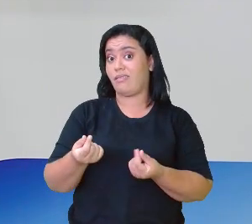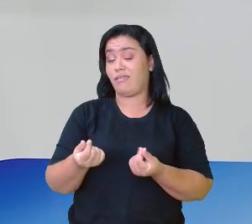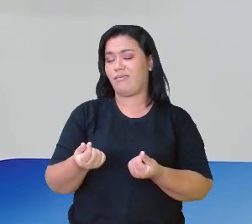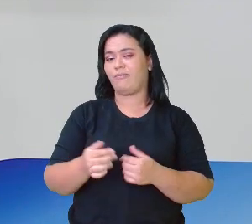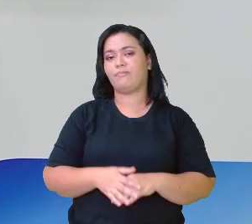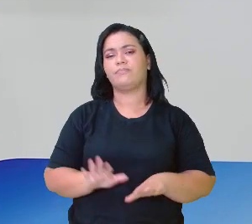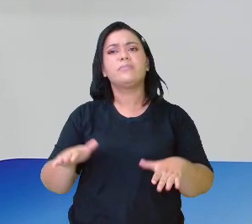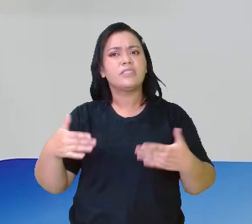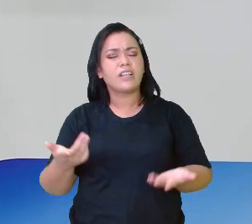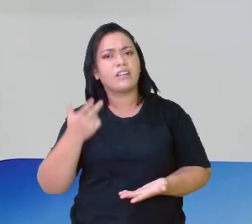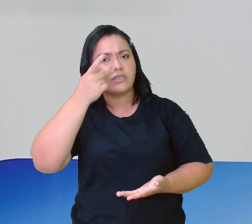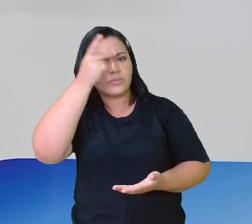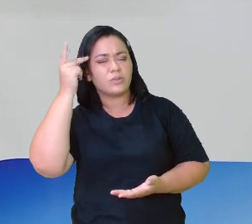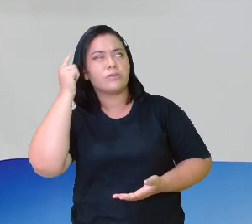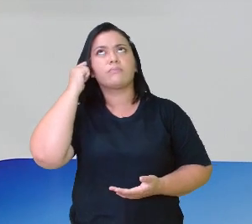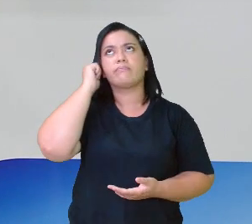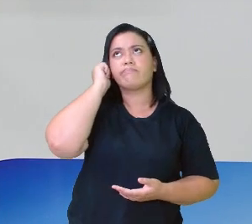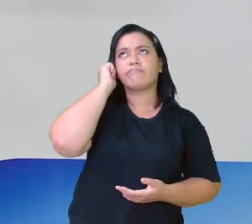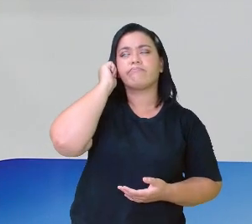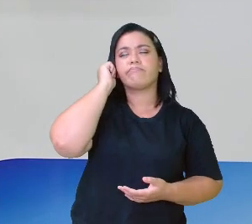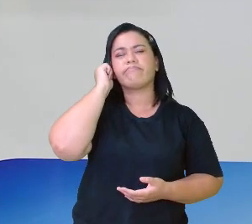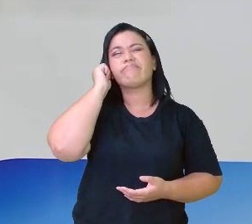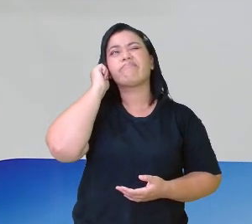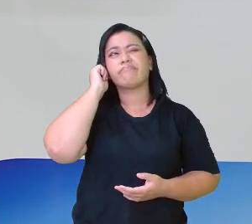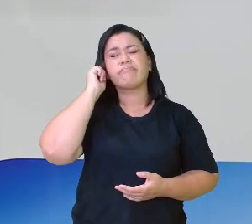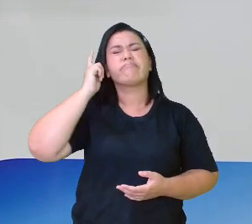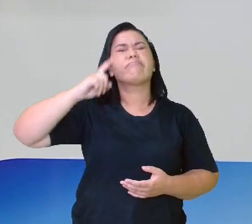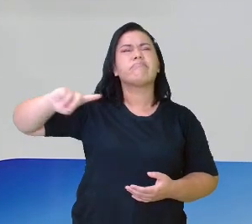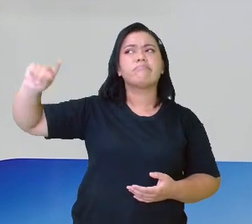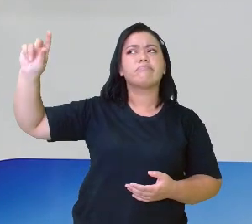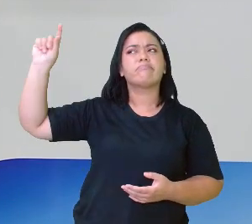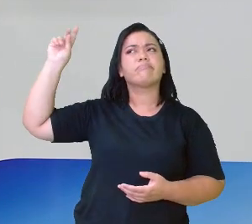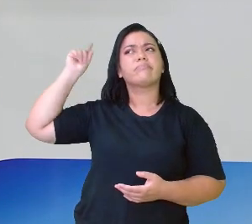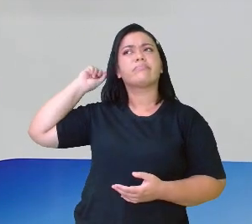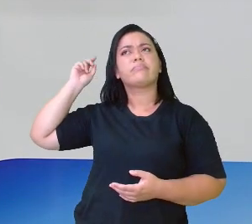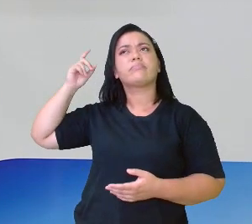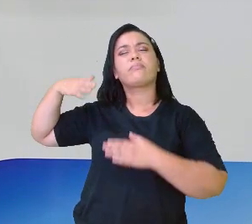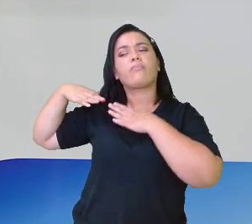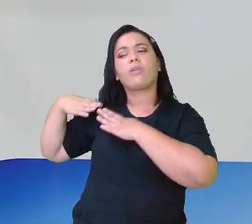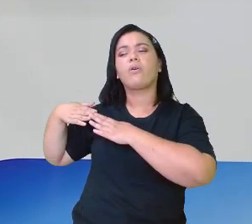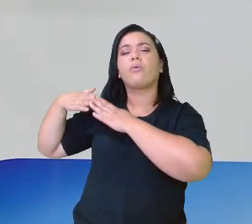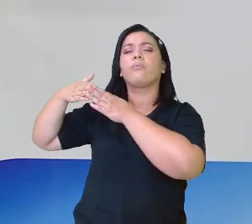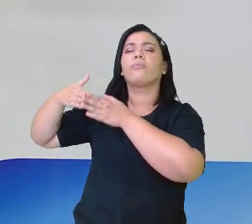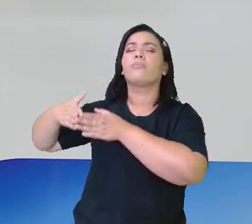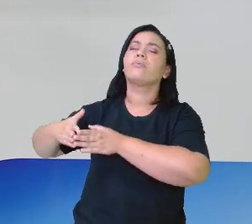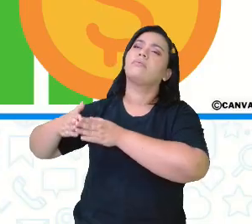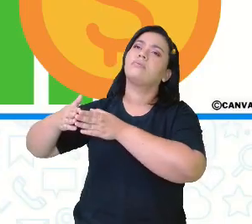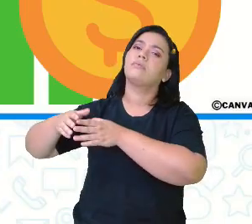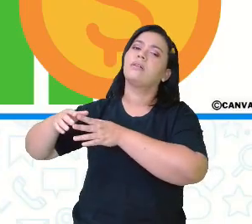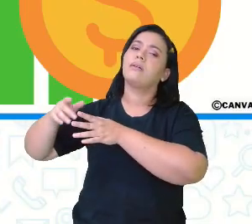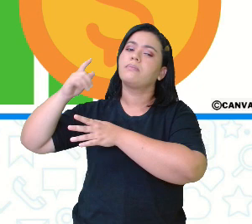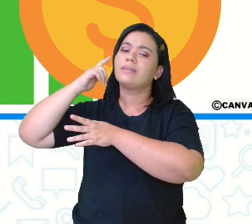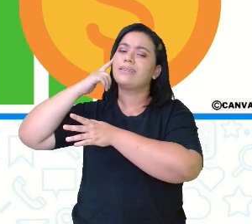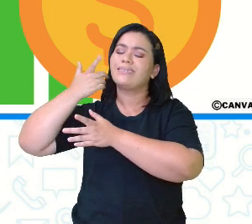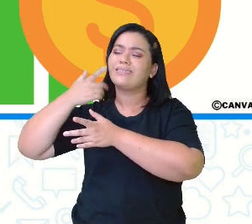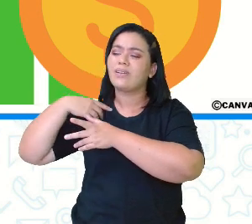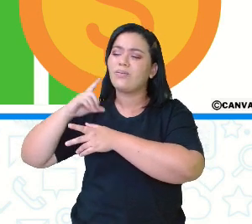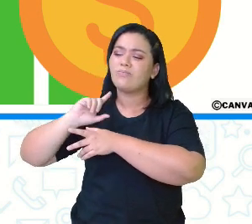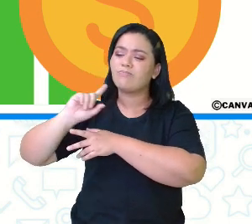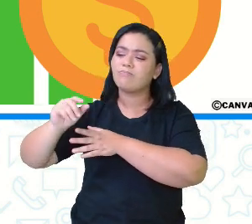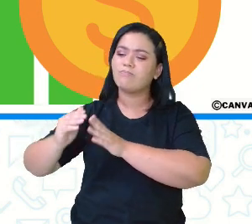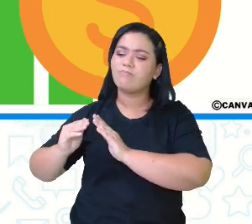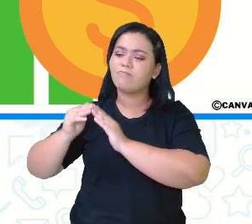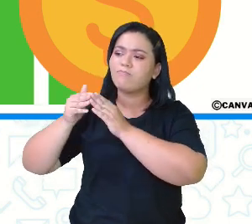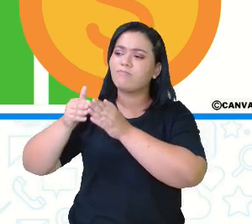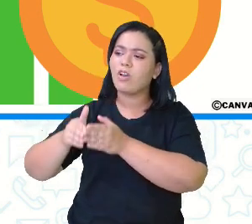As pessoas, quando pensam lá atrás, nas grandes navegações, quando pensam em sair